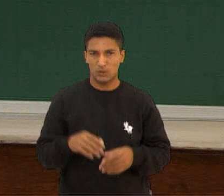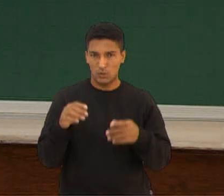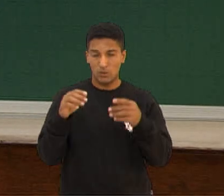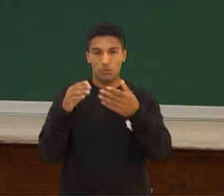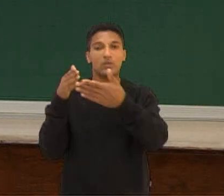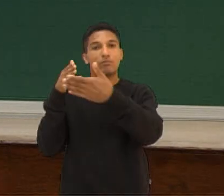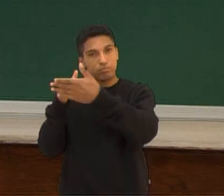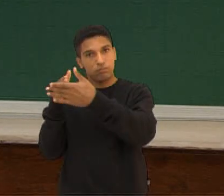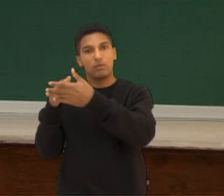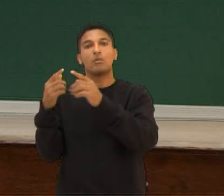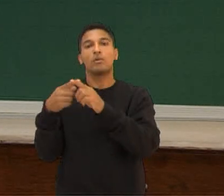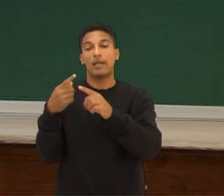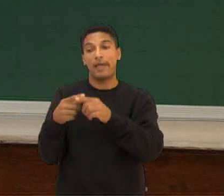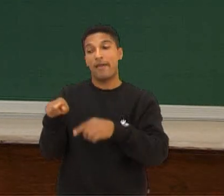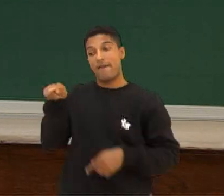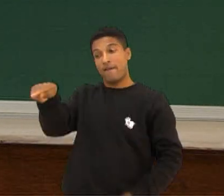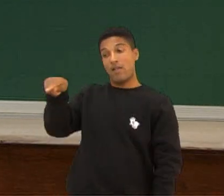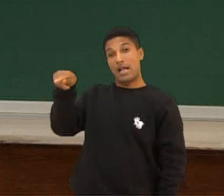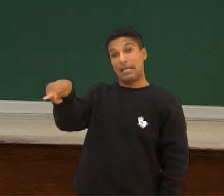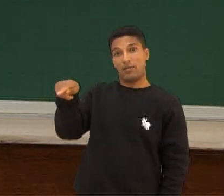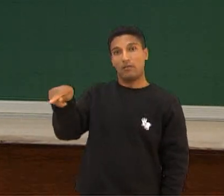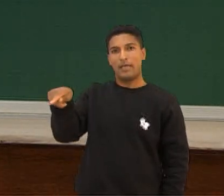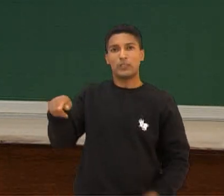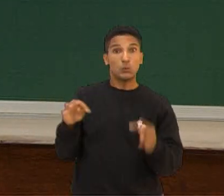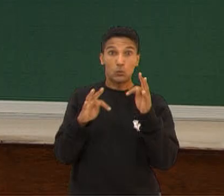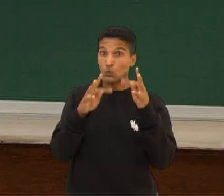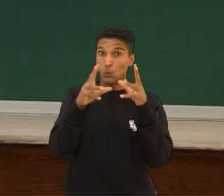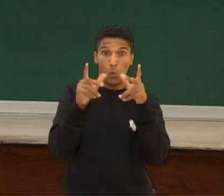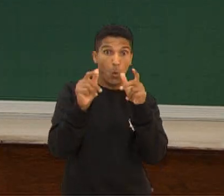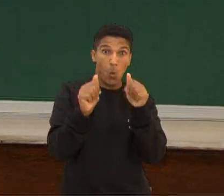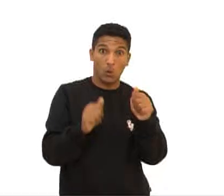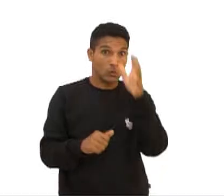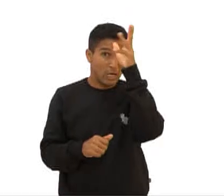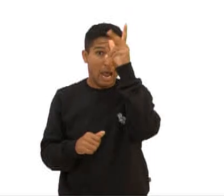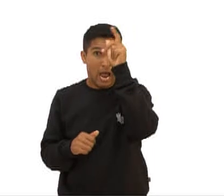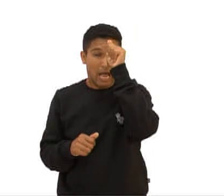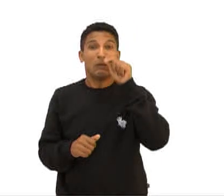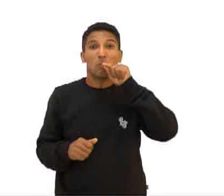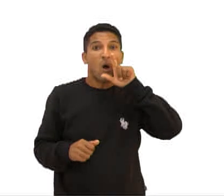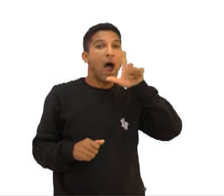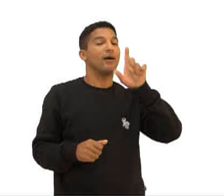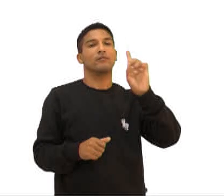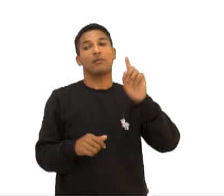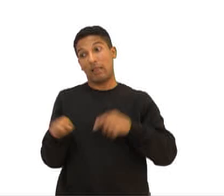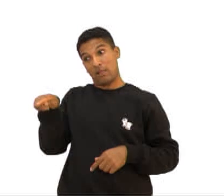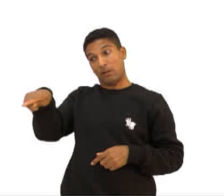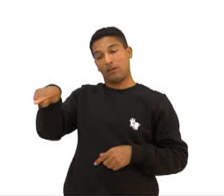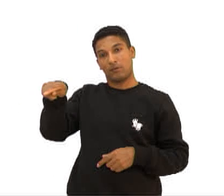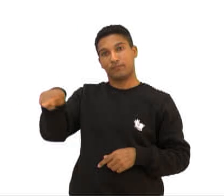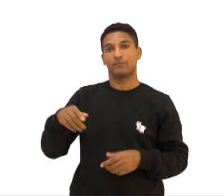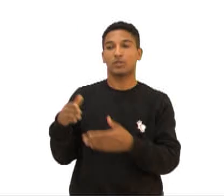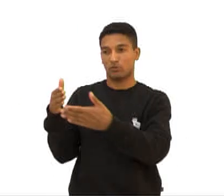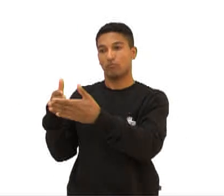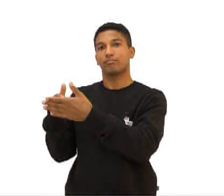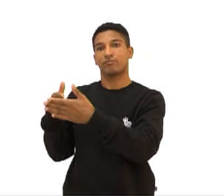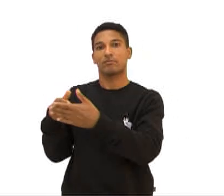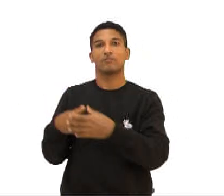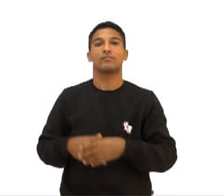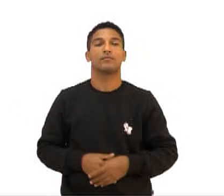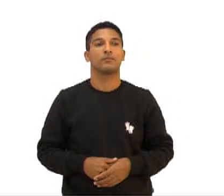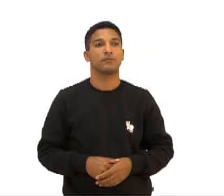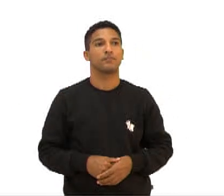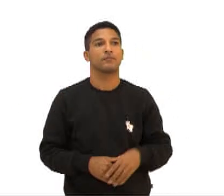está dizendo que é aquele que está lá no quintal. Então, há ali a restritiva. B. João, que era